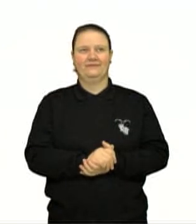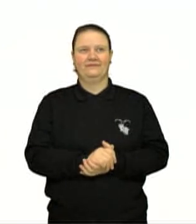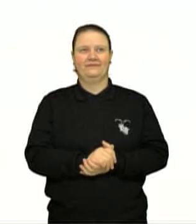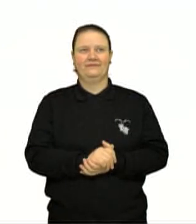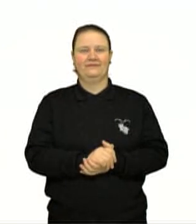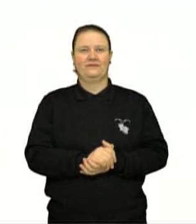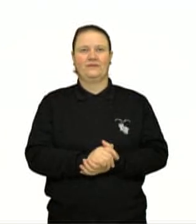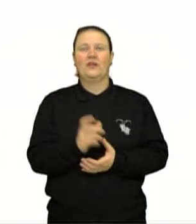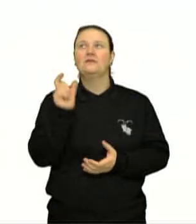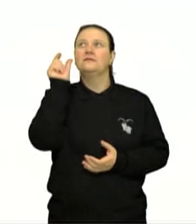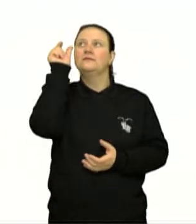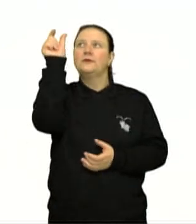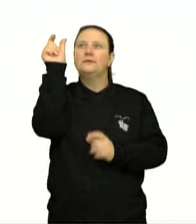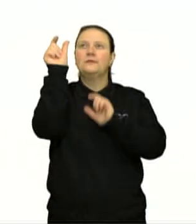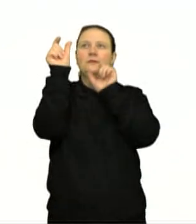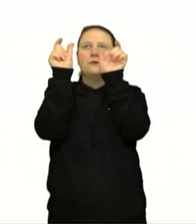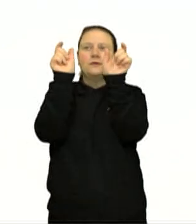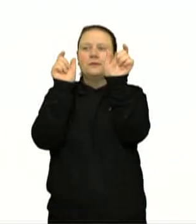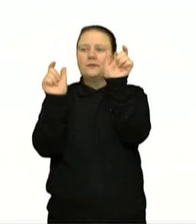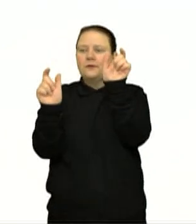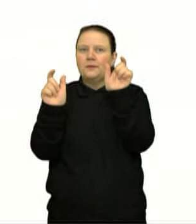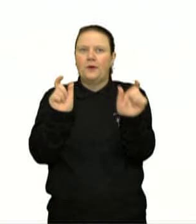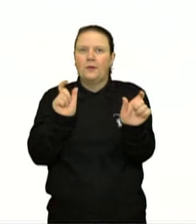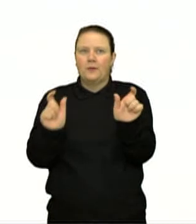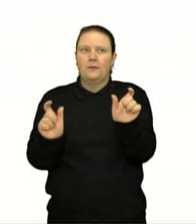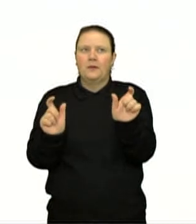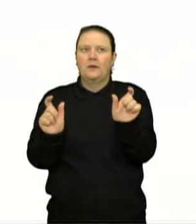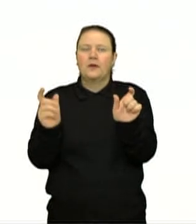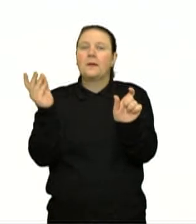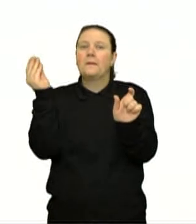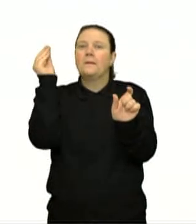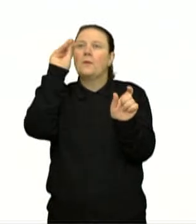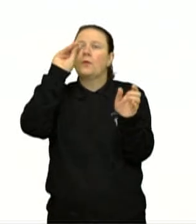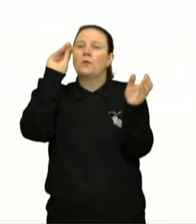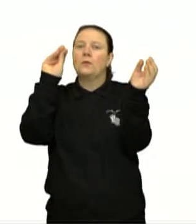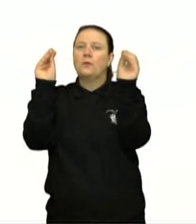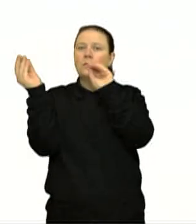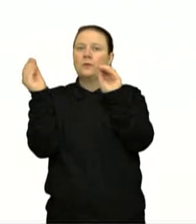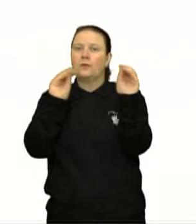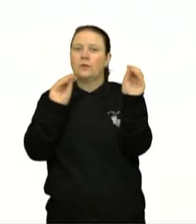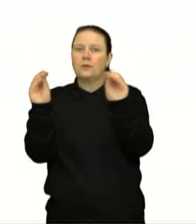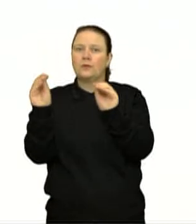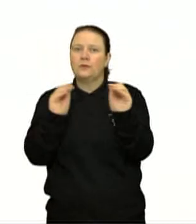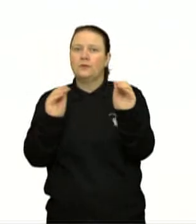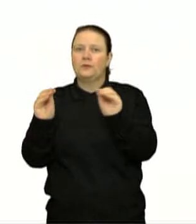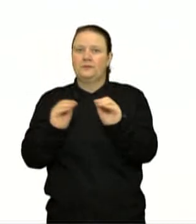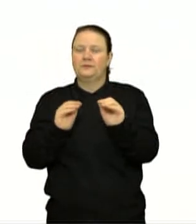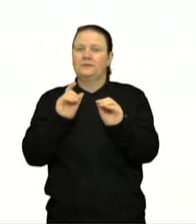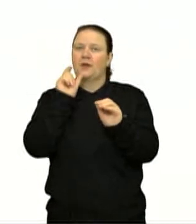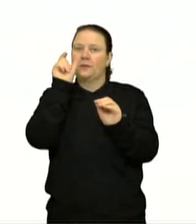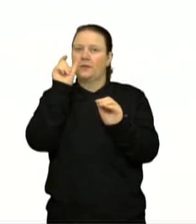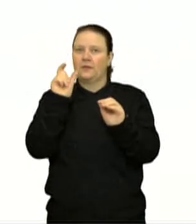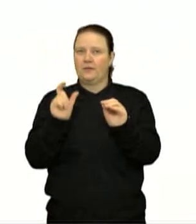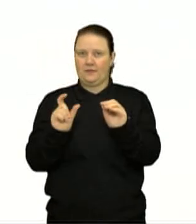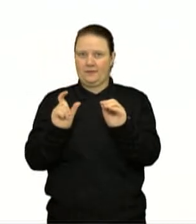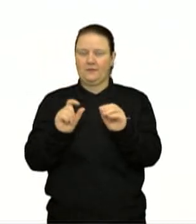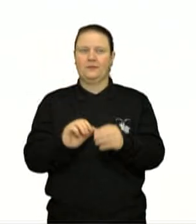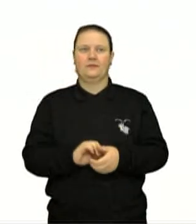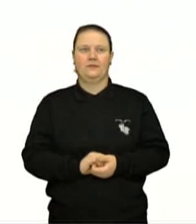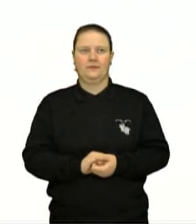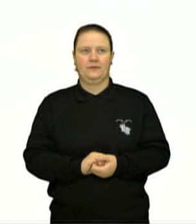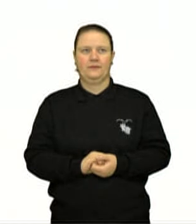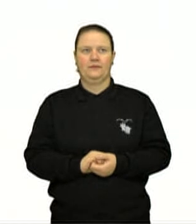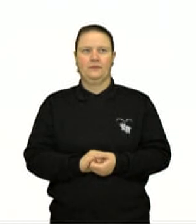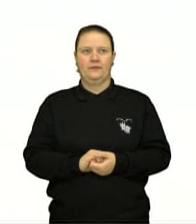de chocolate. 4. Por favor, me gustaría una espacio de café. Mañana no